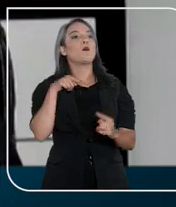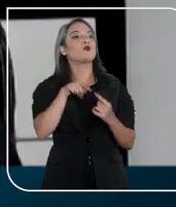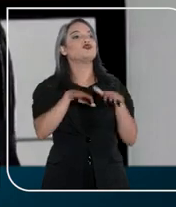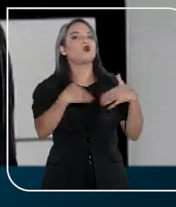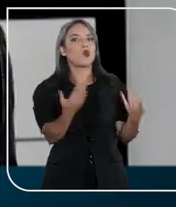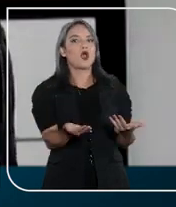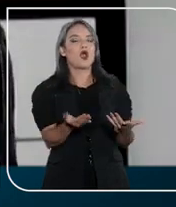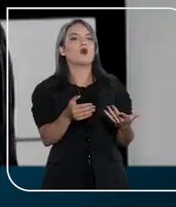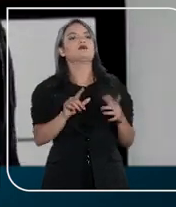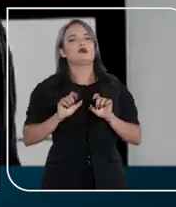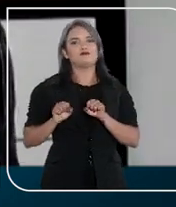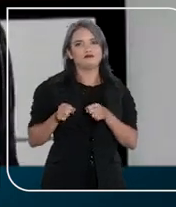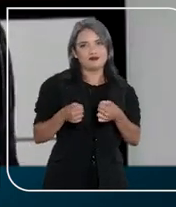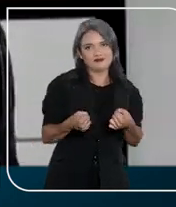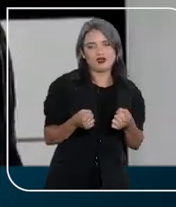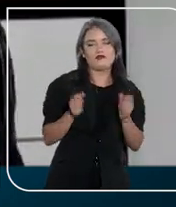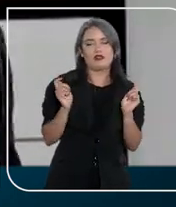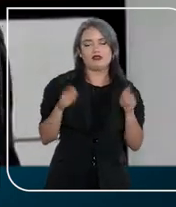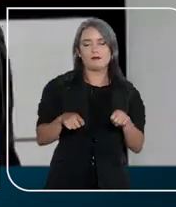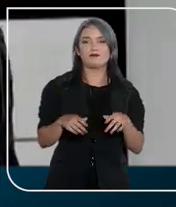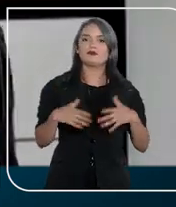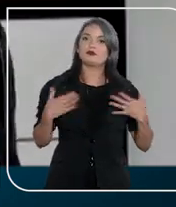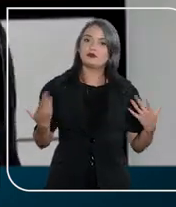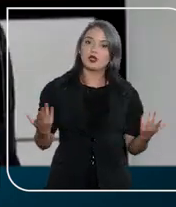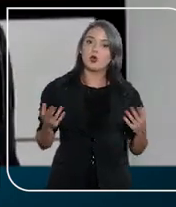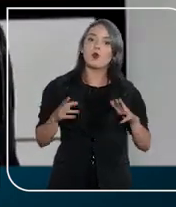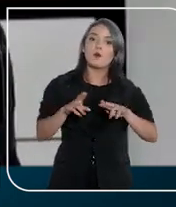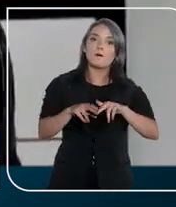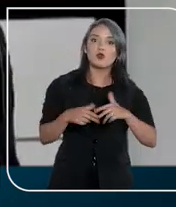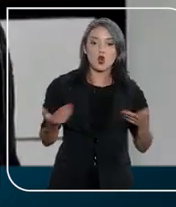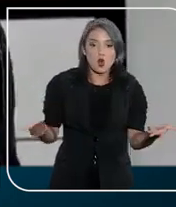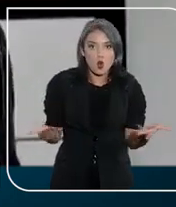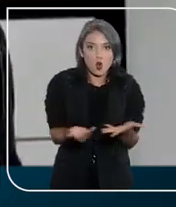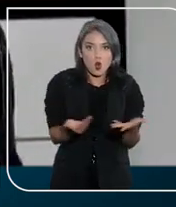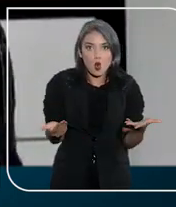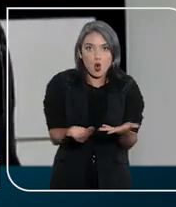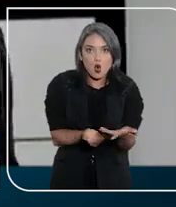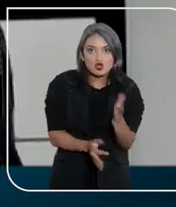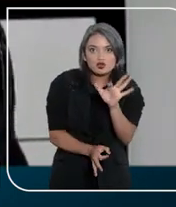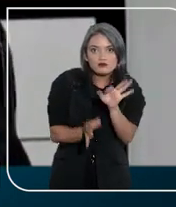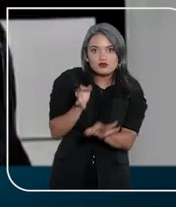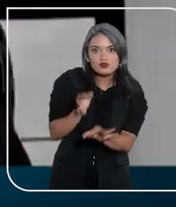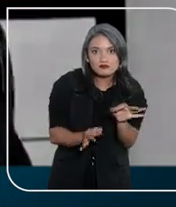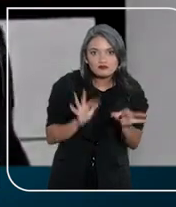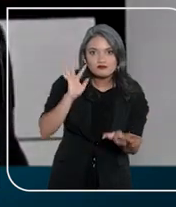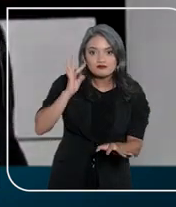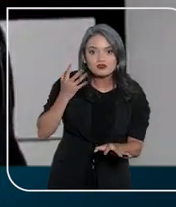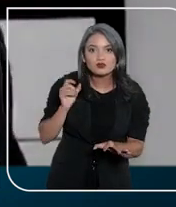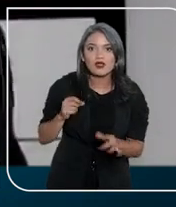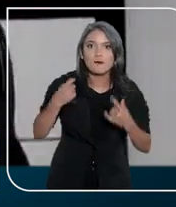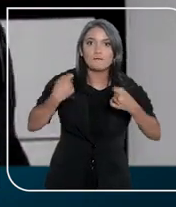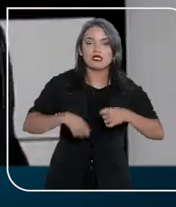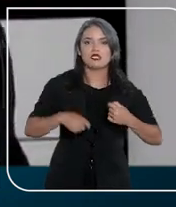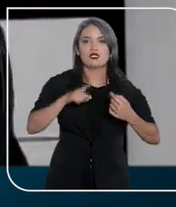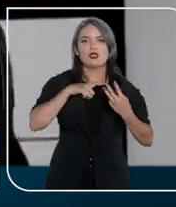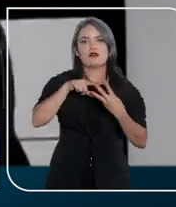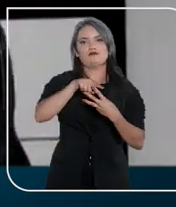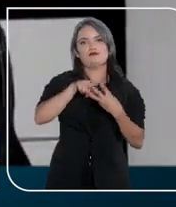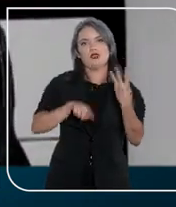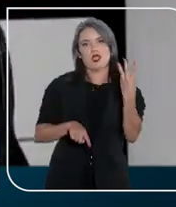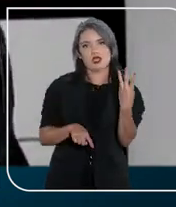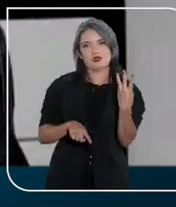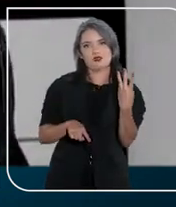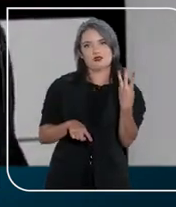pequeno prognóstico histórico aqui, a situação atual da jurisprudência está elencada nesses 3 pilares aqui que eu